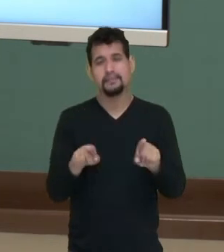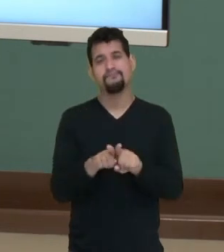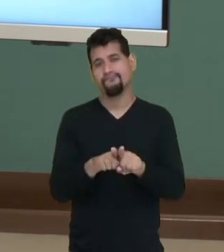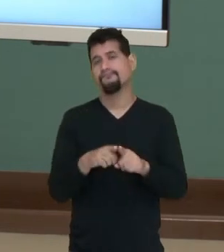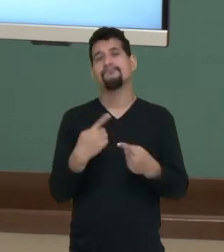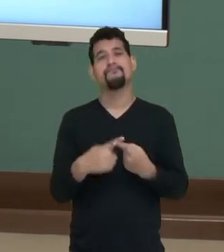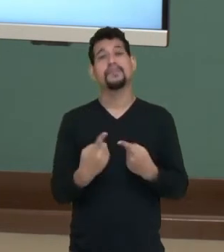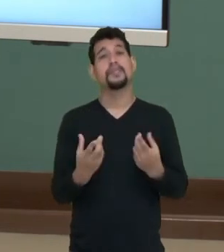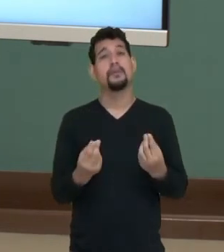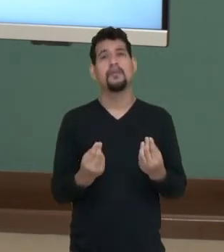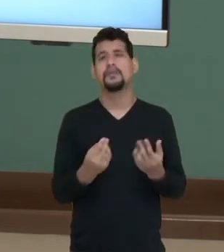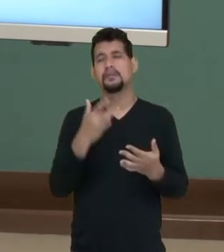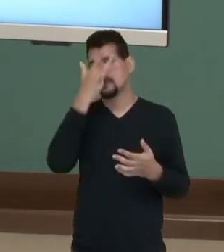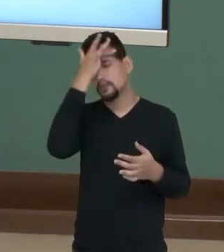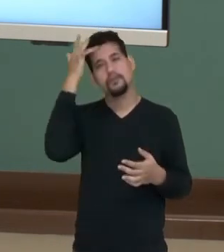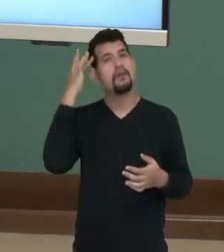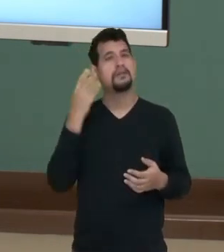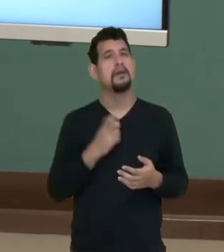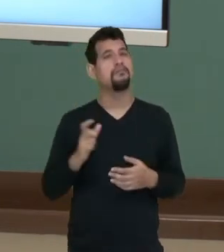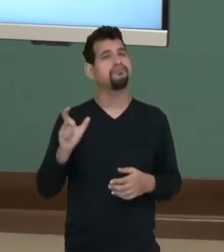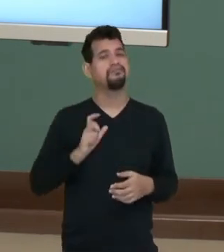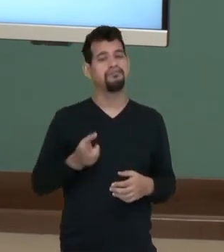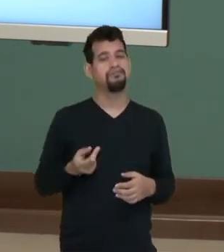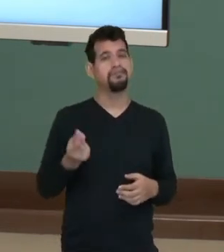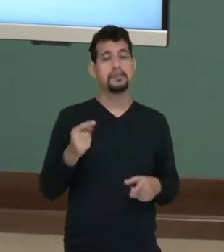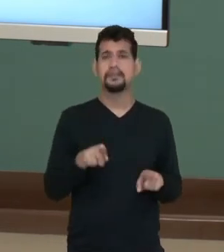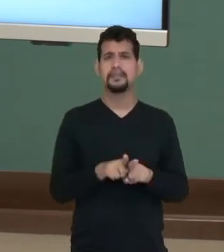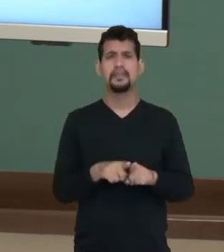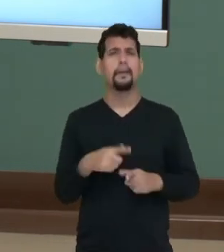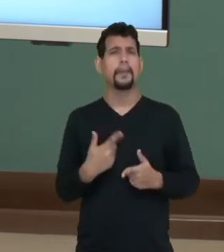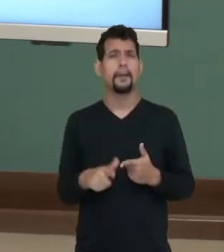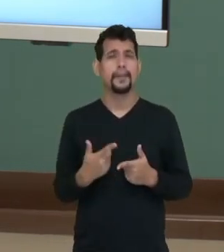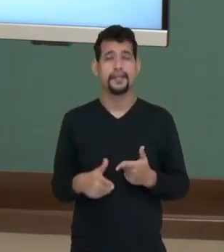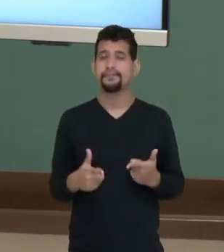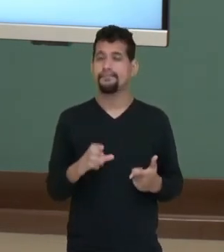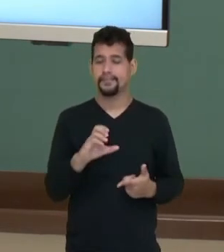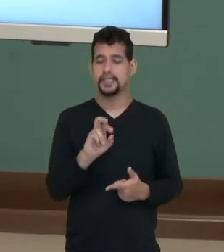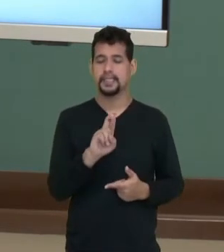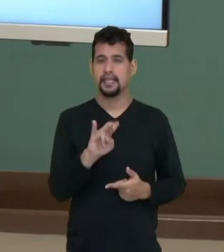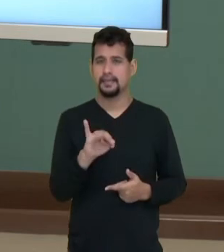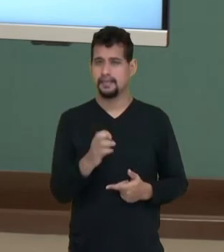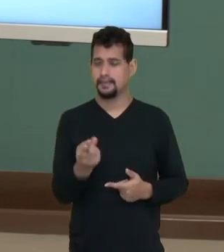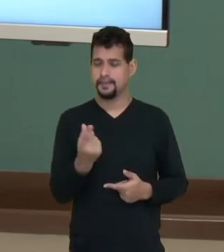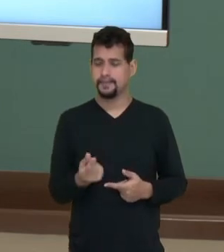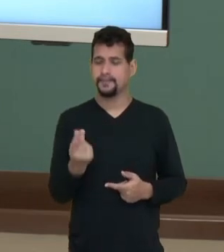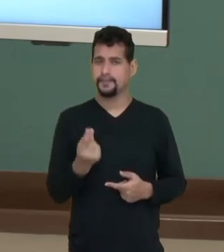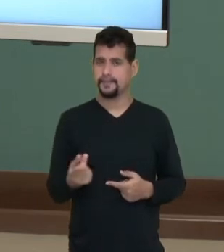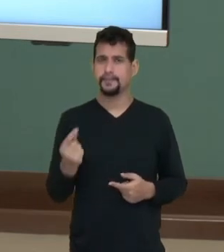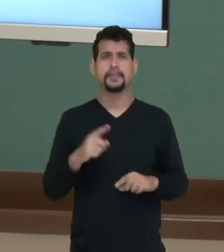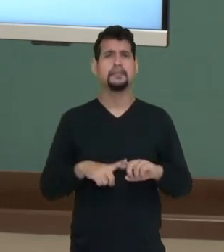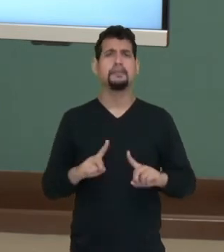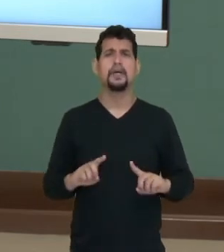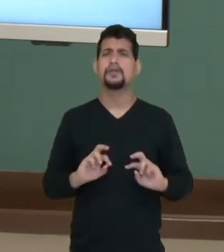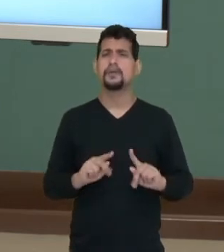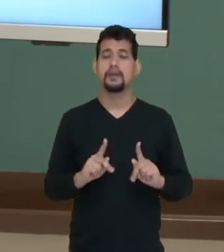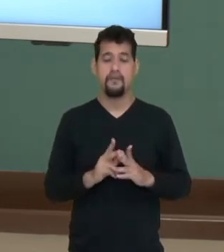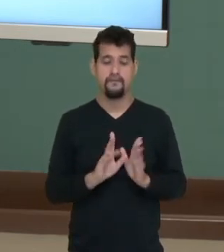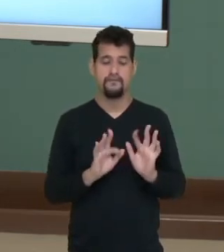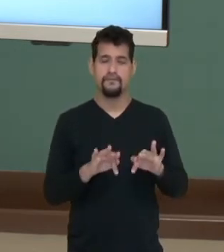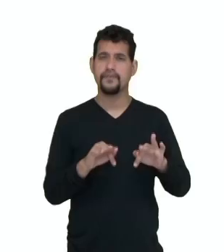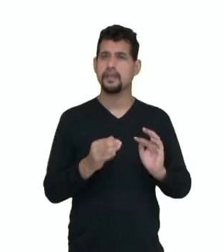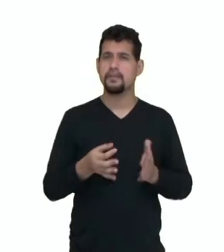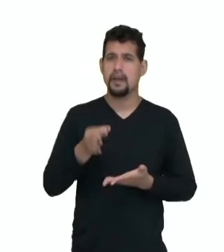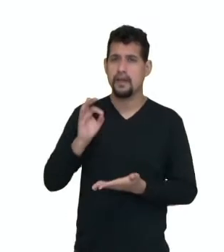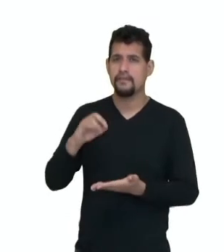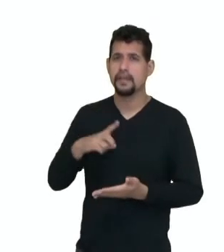muitos barões do café, né, também entraram aí então em crise. Muito bem, então com o fim do ciclo do café,